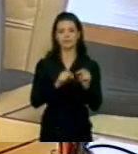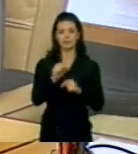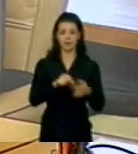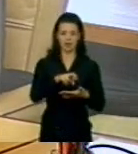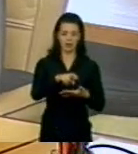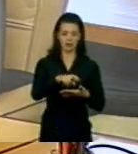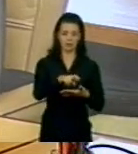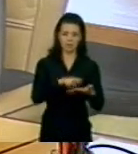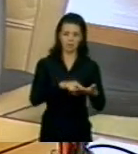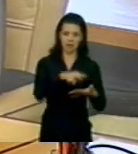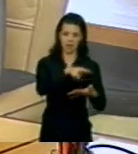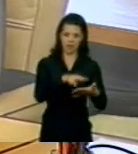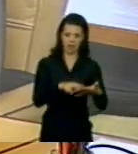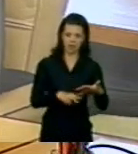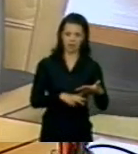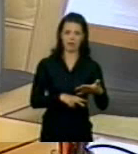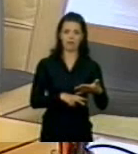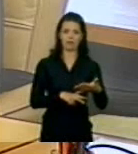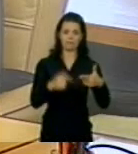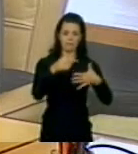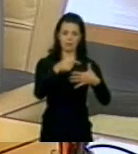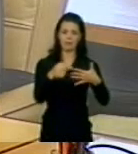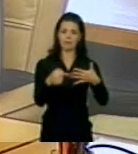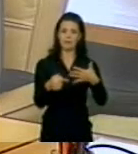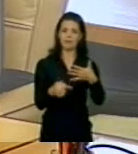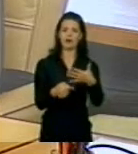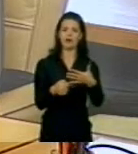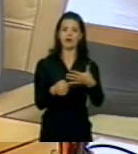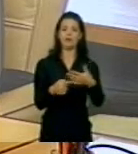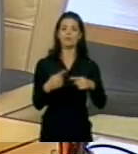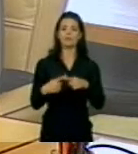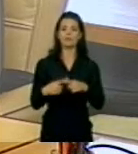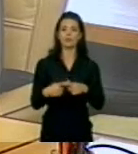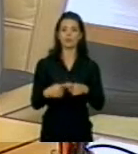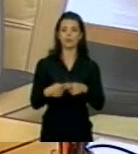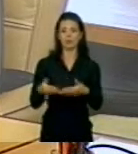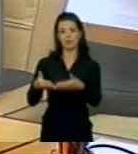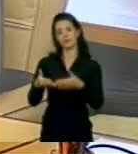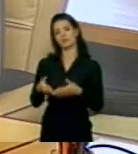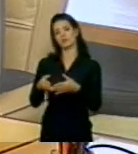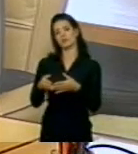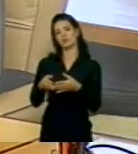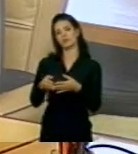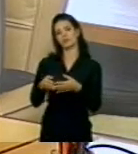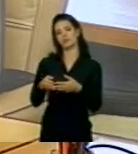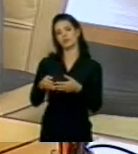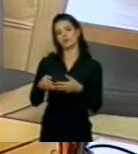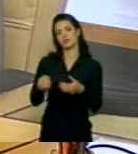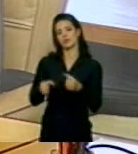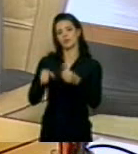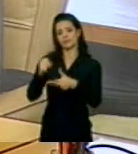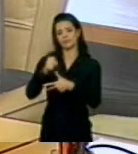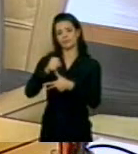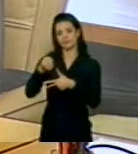redação desses dispositivos foi fruto de iniciativa legislativa do Poder Executivo e